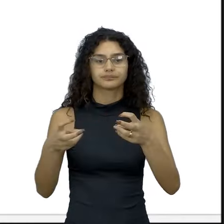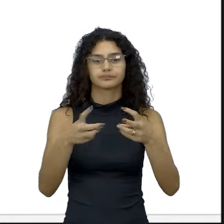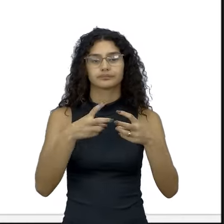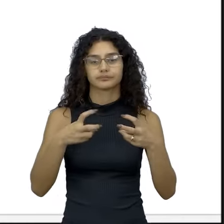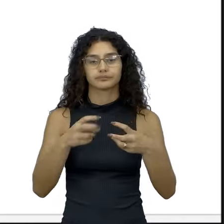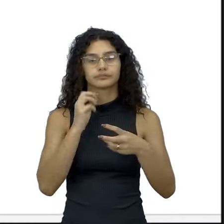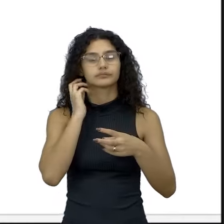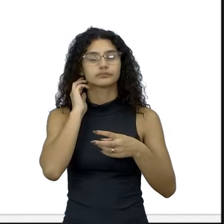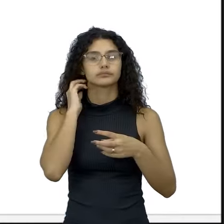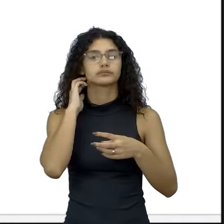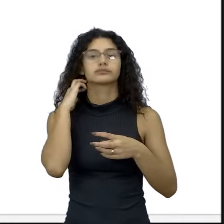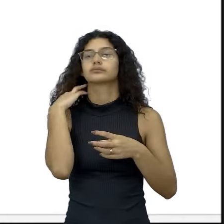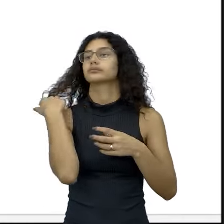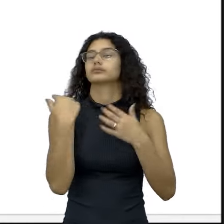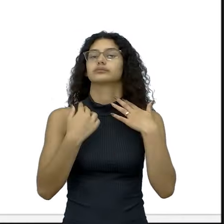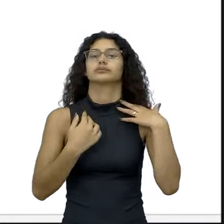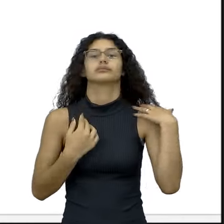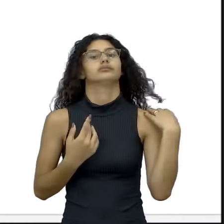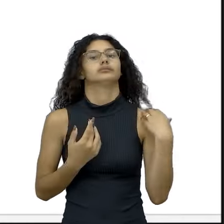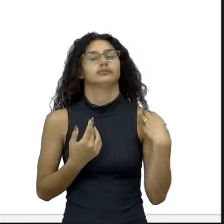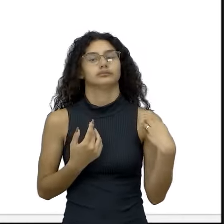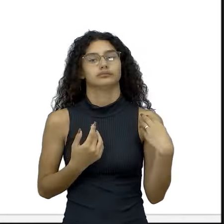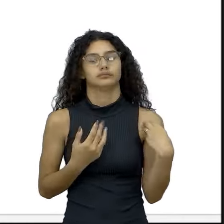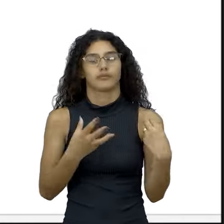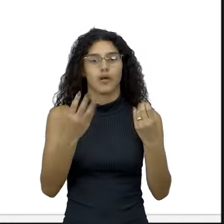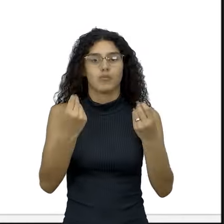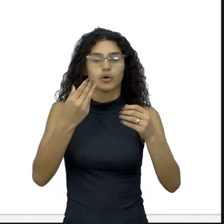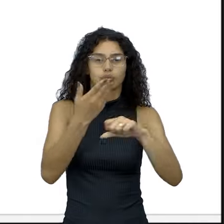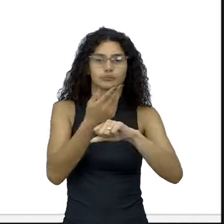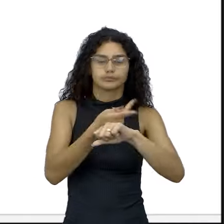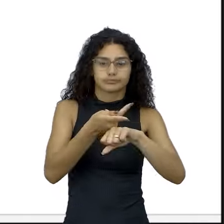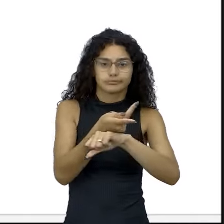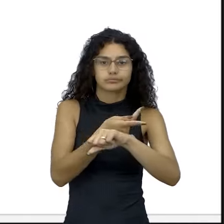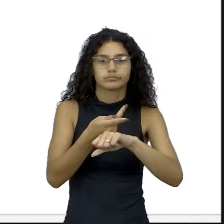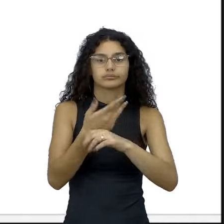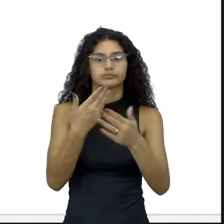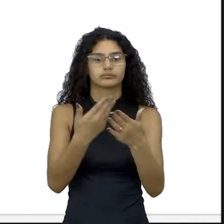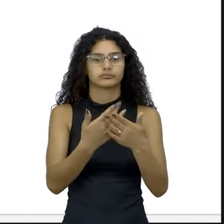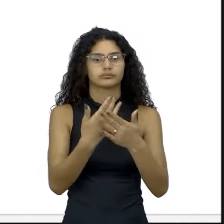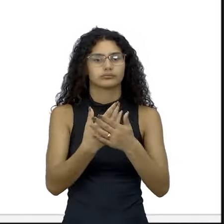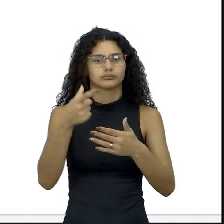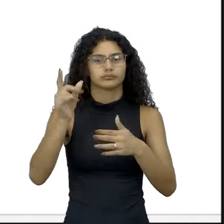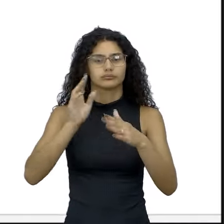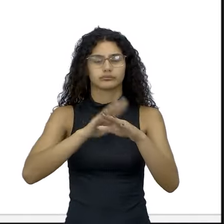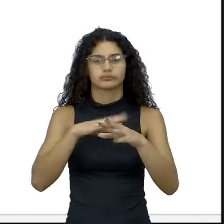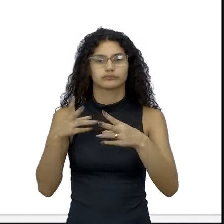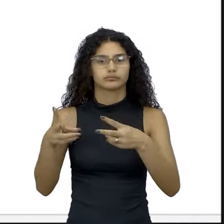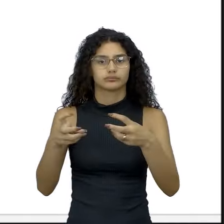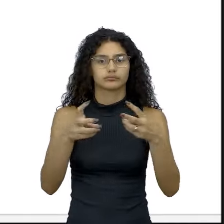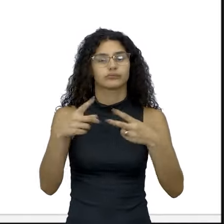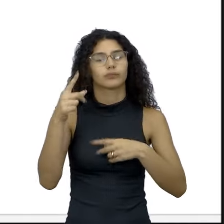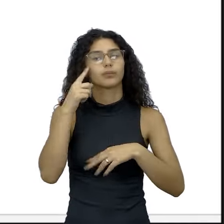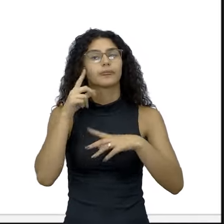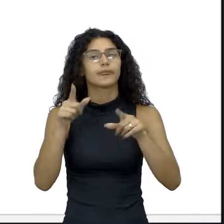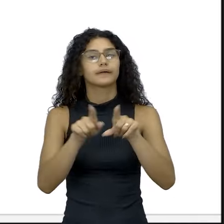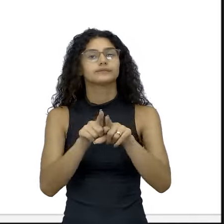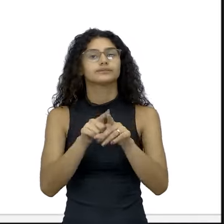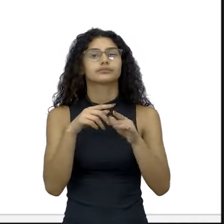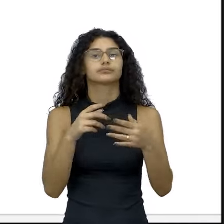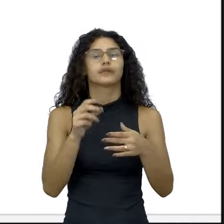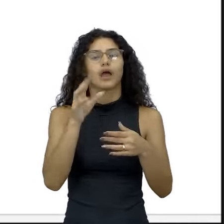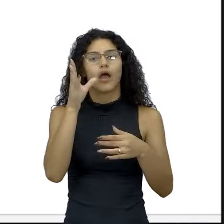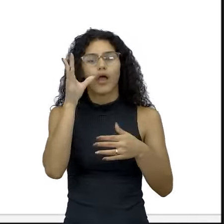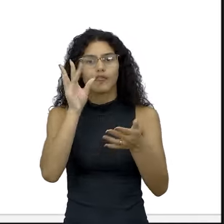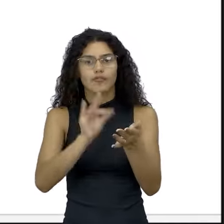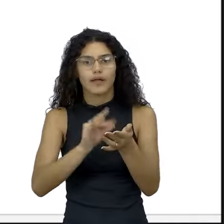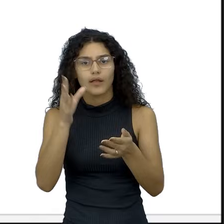aqueles aspectos que foram, né, explorados nas aulas anteriores, vão fazer uma análise, né, pensando, esse fato é